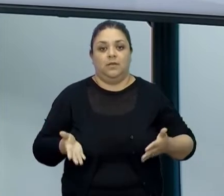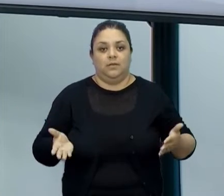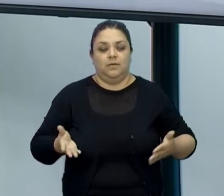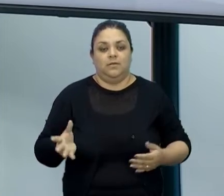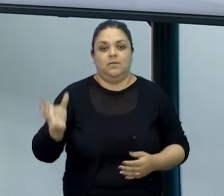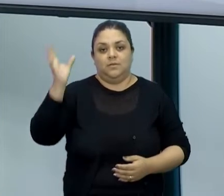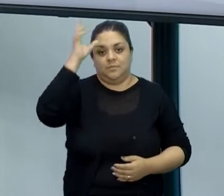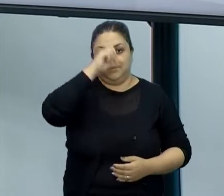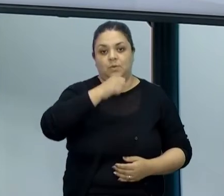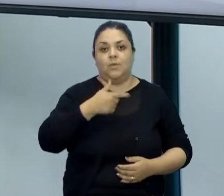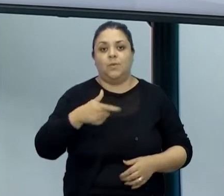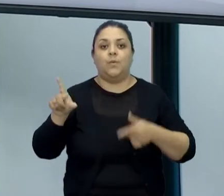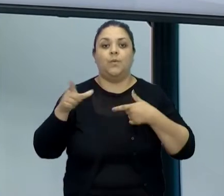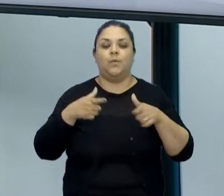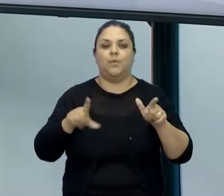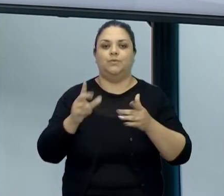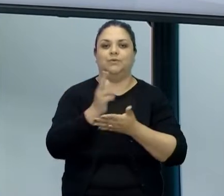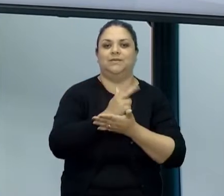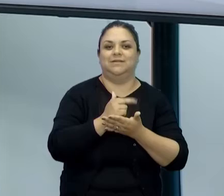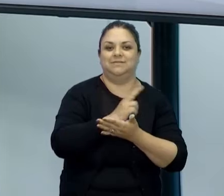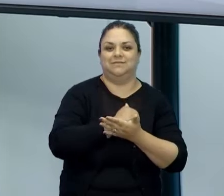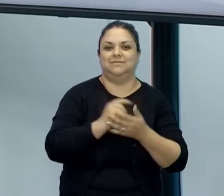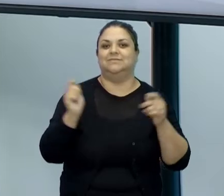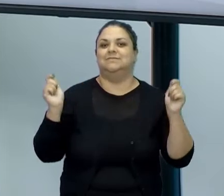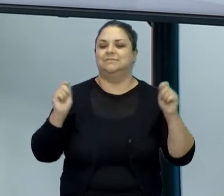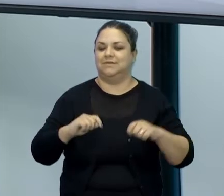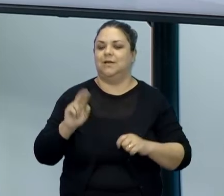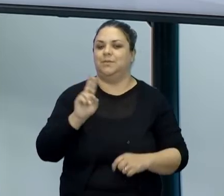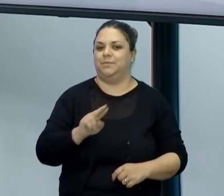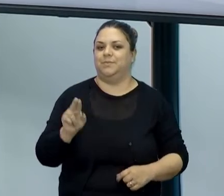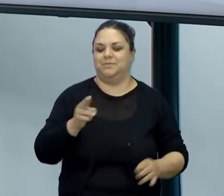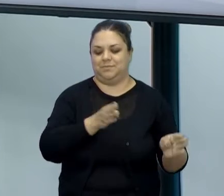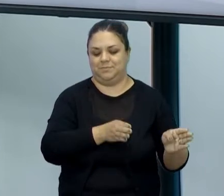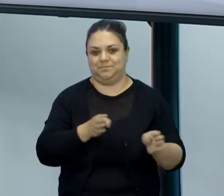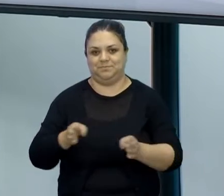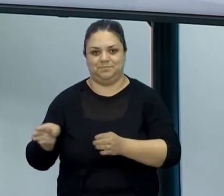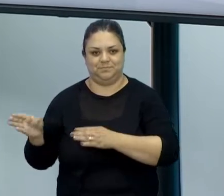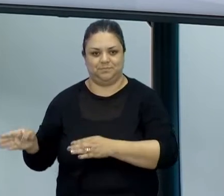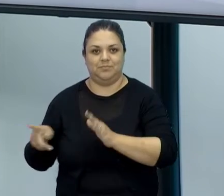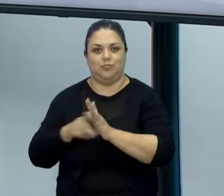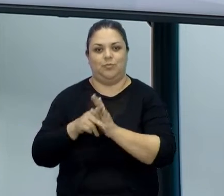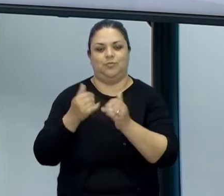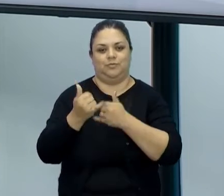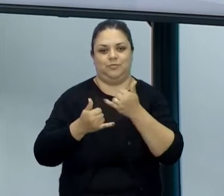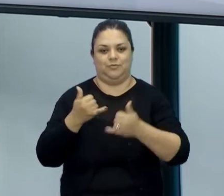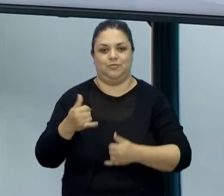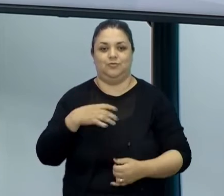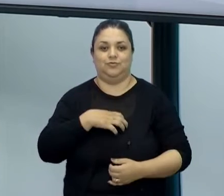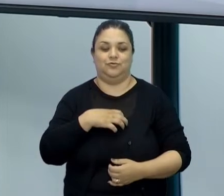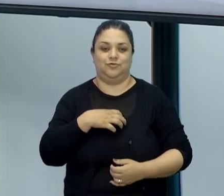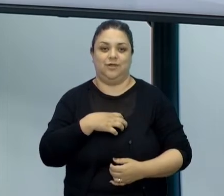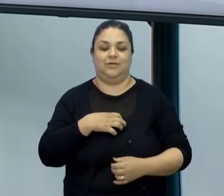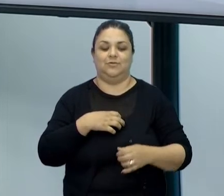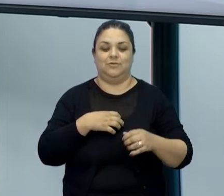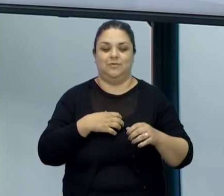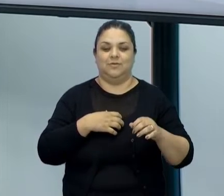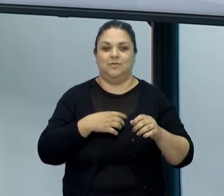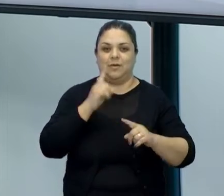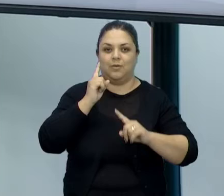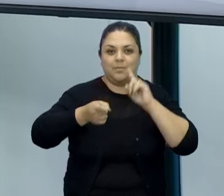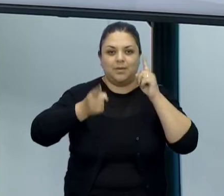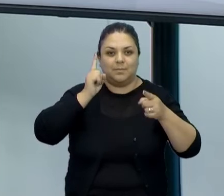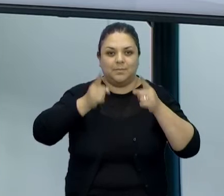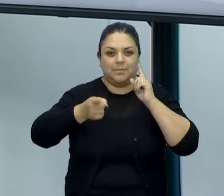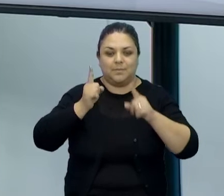utilizar outras figuras do fluxograma, lembrando que nós estamos falando aí de forma de escrever programação. Então a